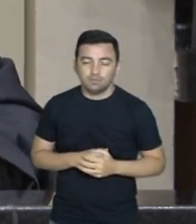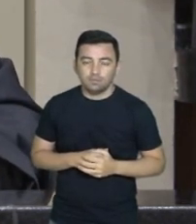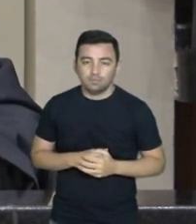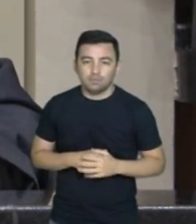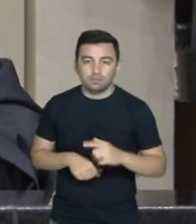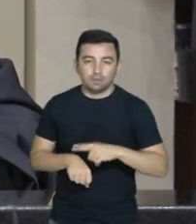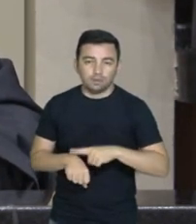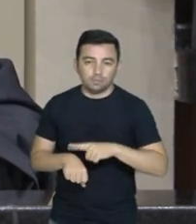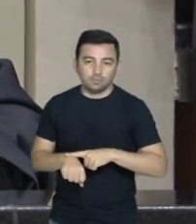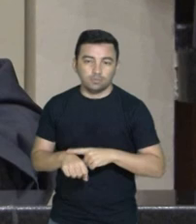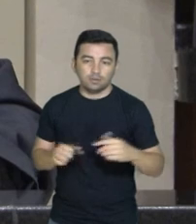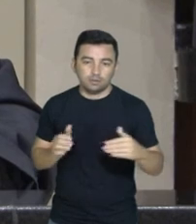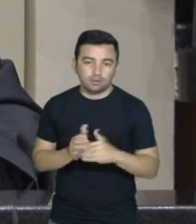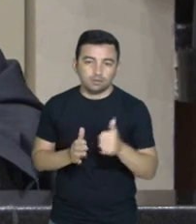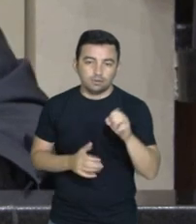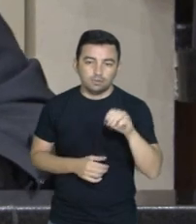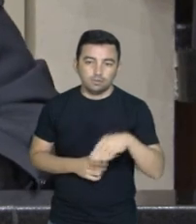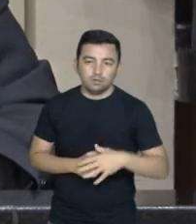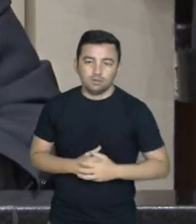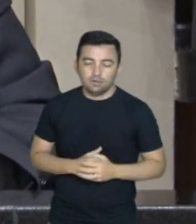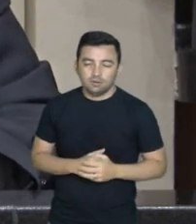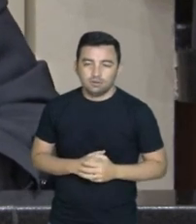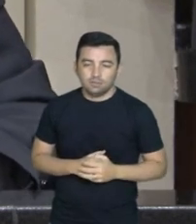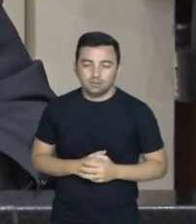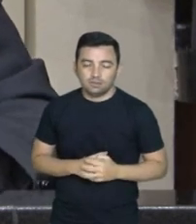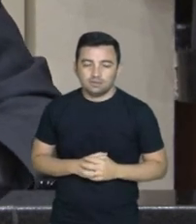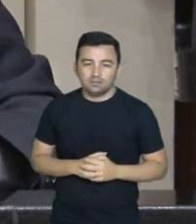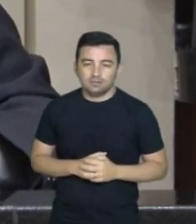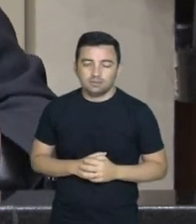de até 10 minutos